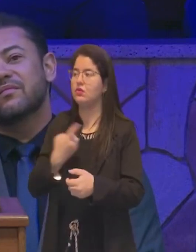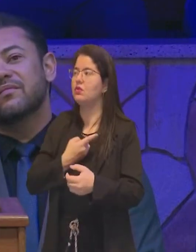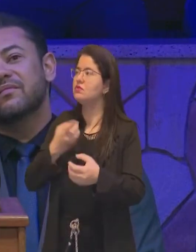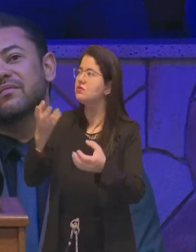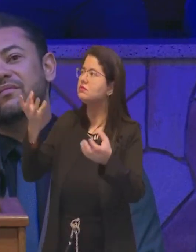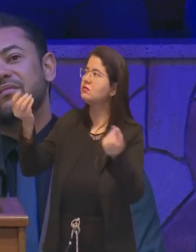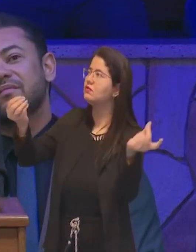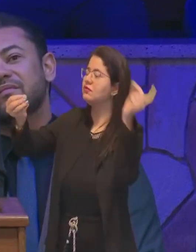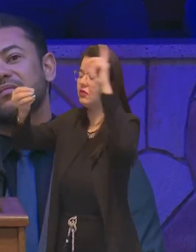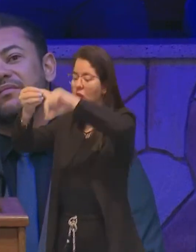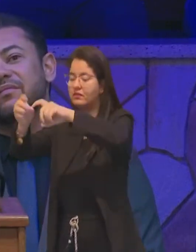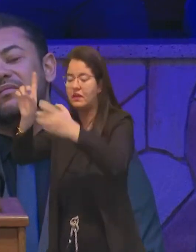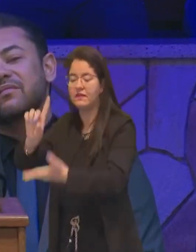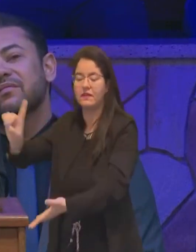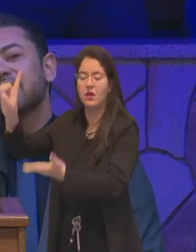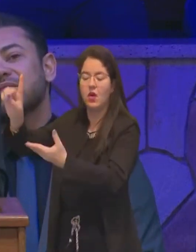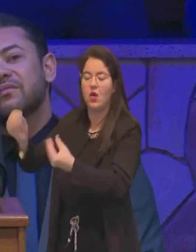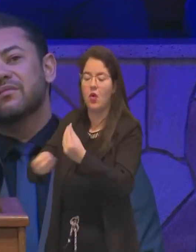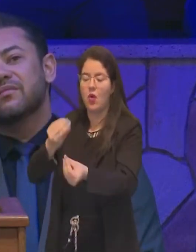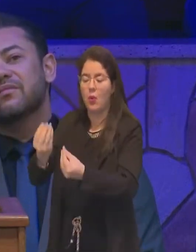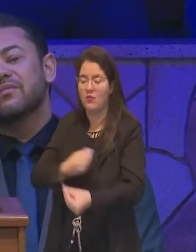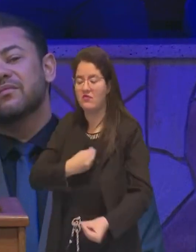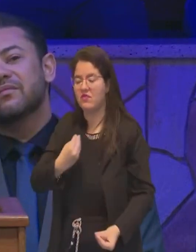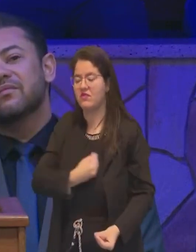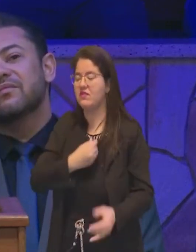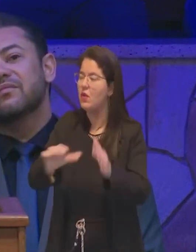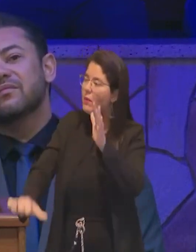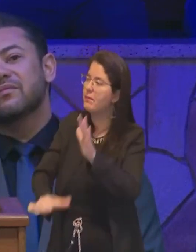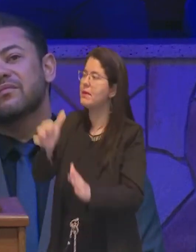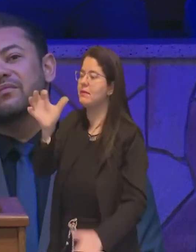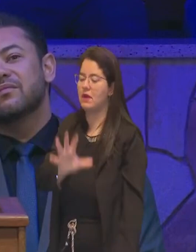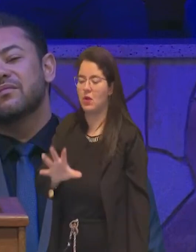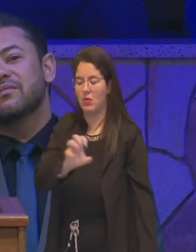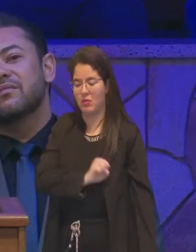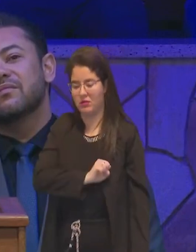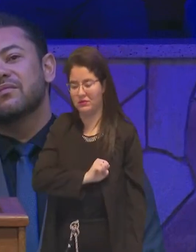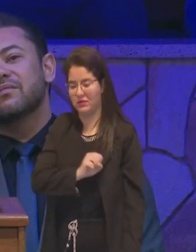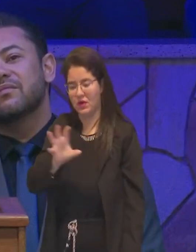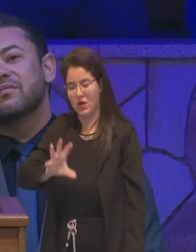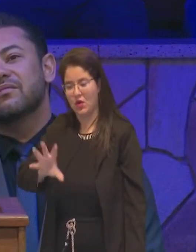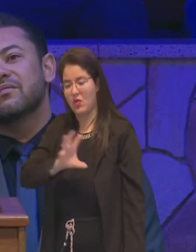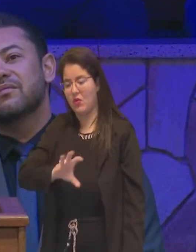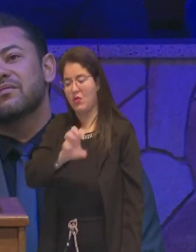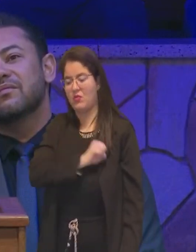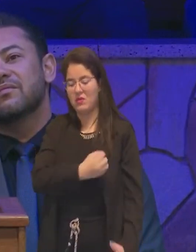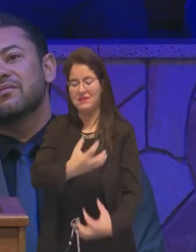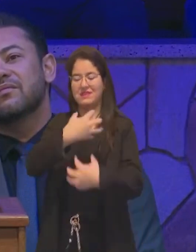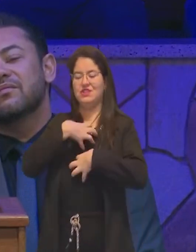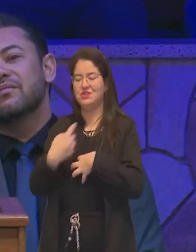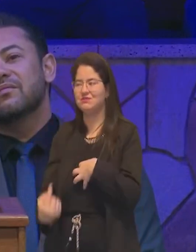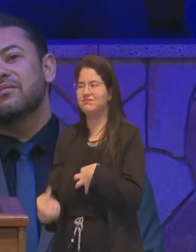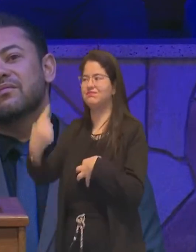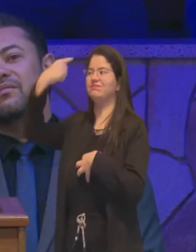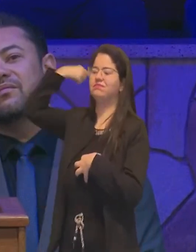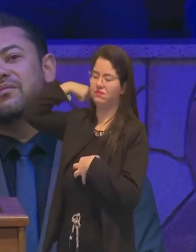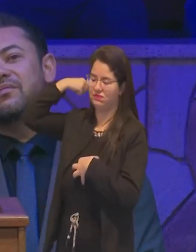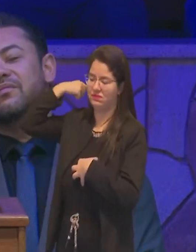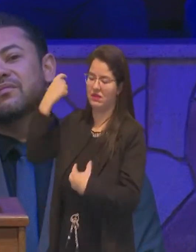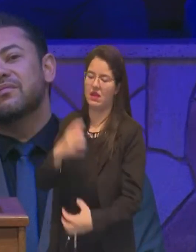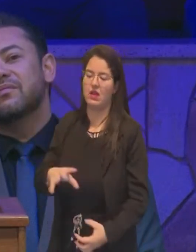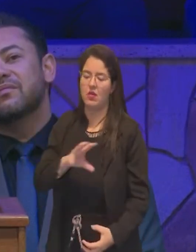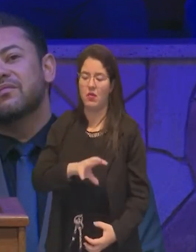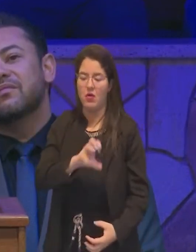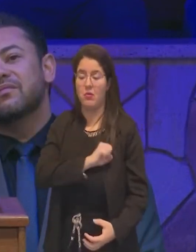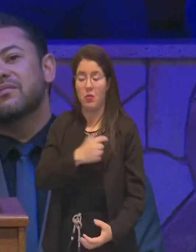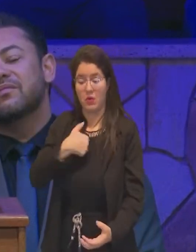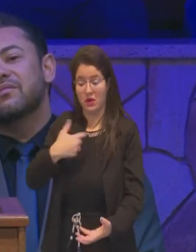a Ele, é viver o primeiro amor. O amor que sentimos no princípio. E o amor que